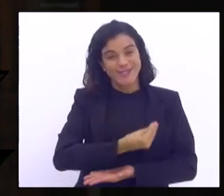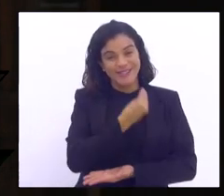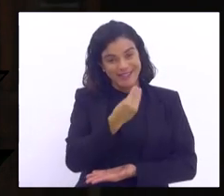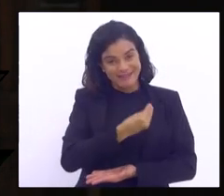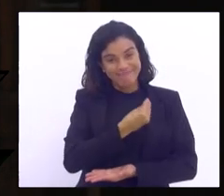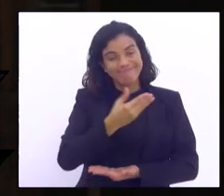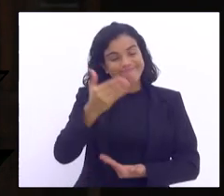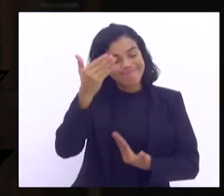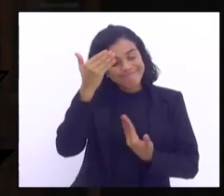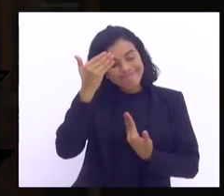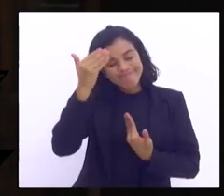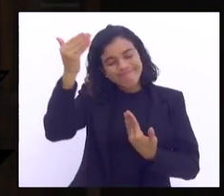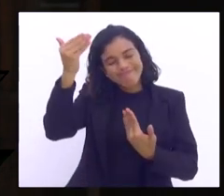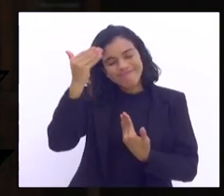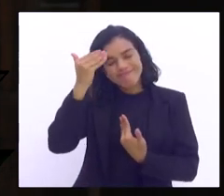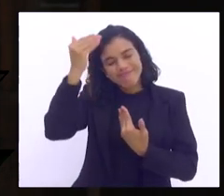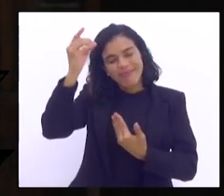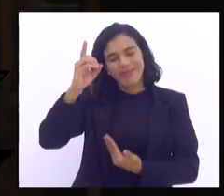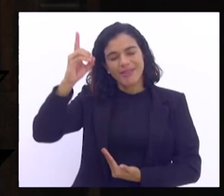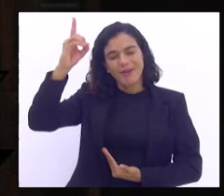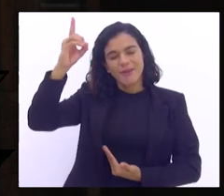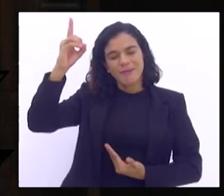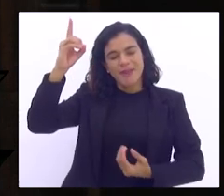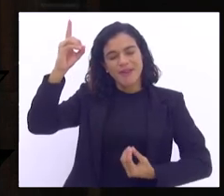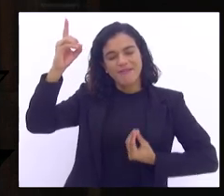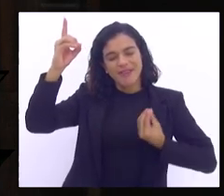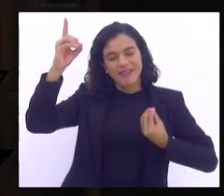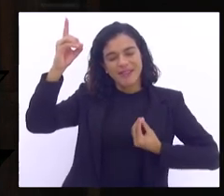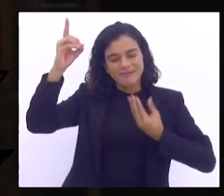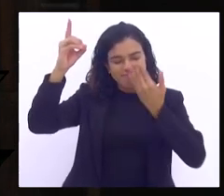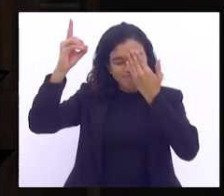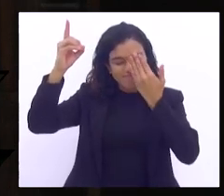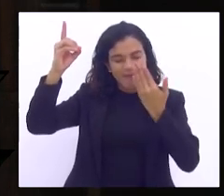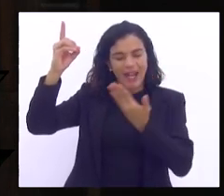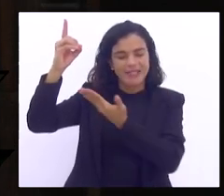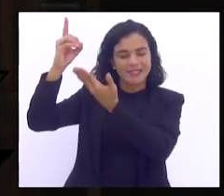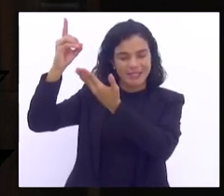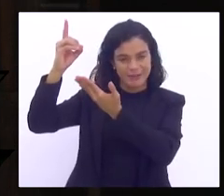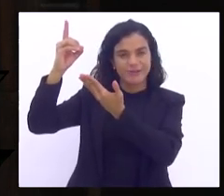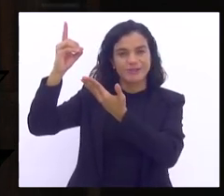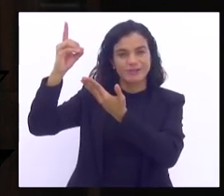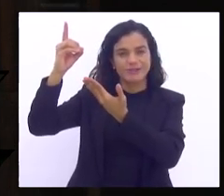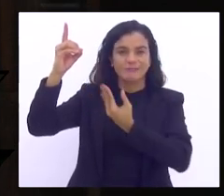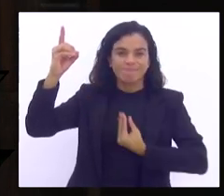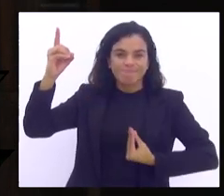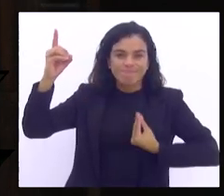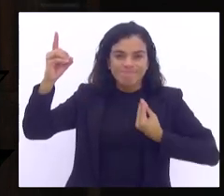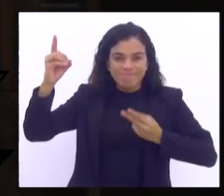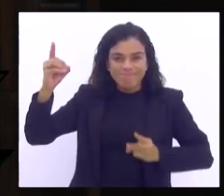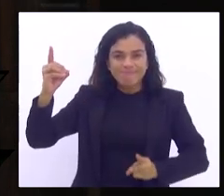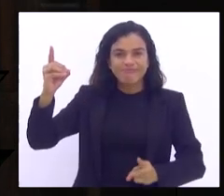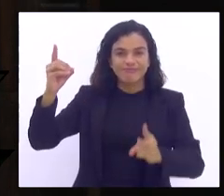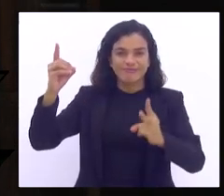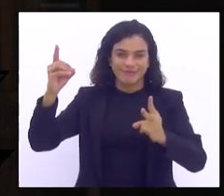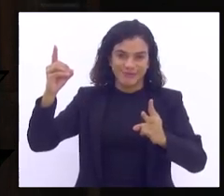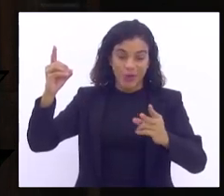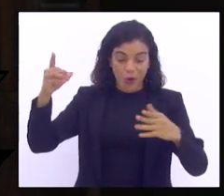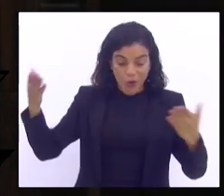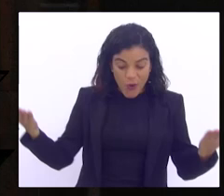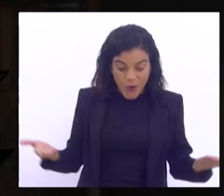graças a Deus pelo dom da vida. Graças a Deus, nós estamos aqui vivos,